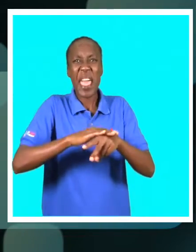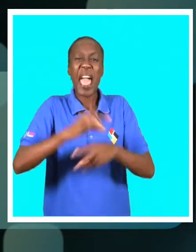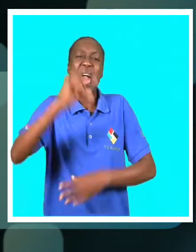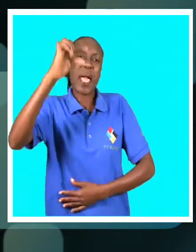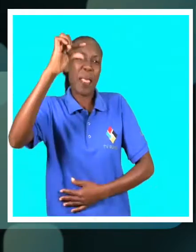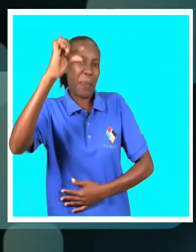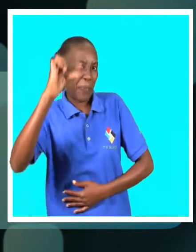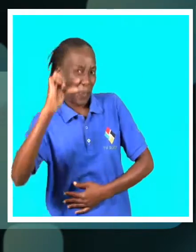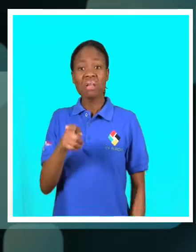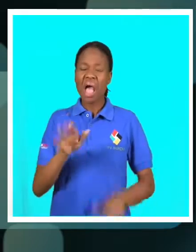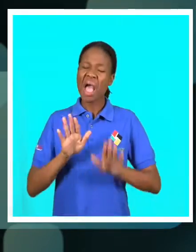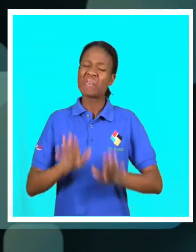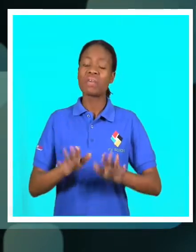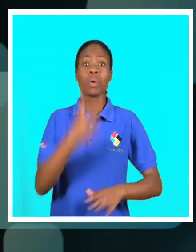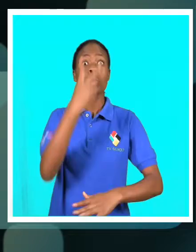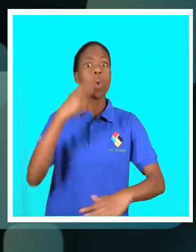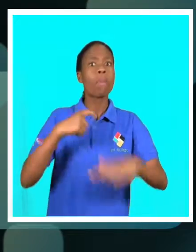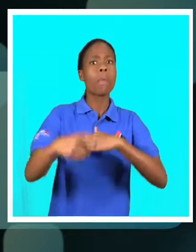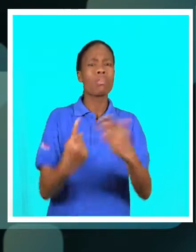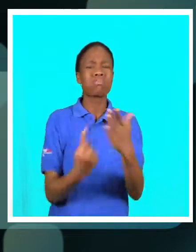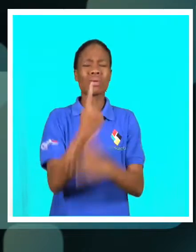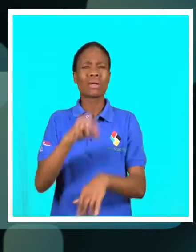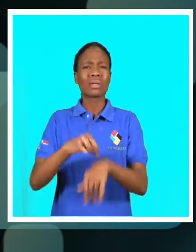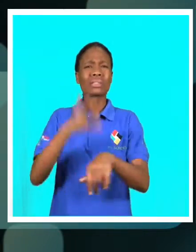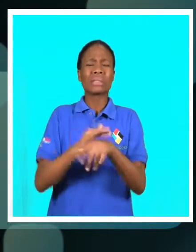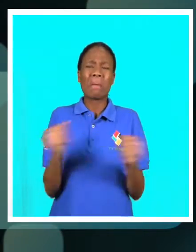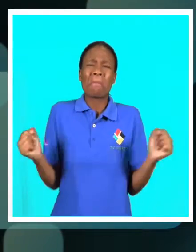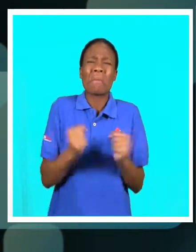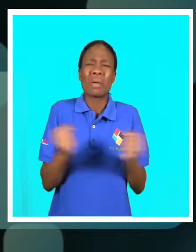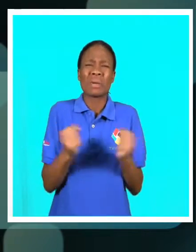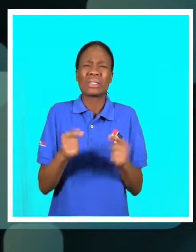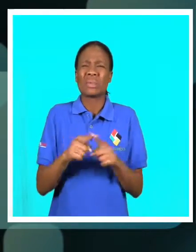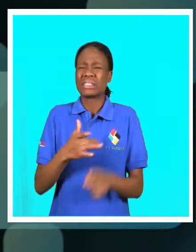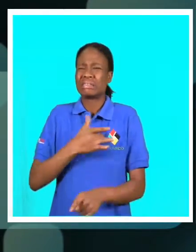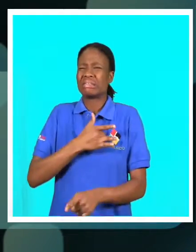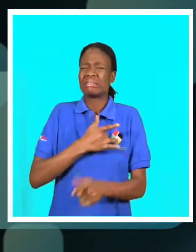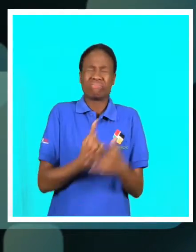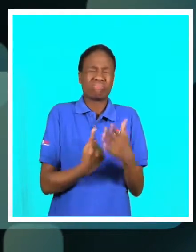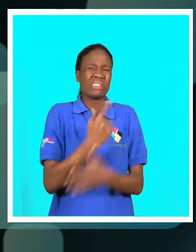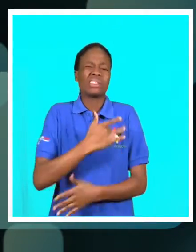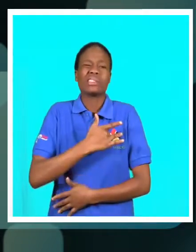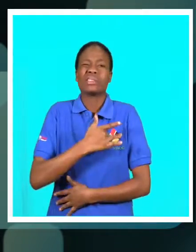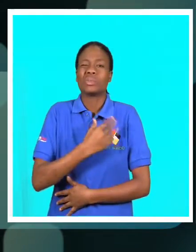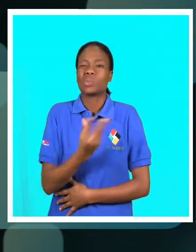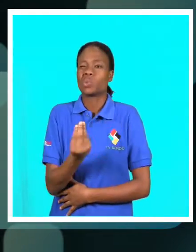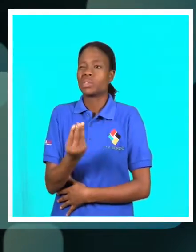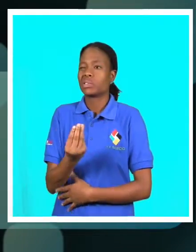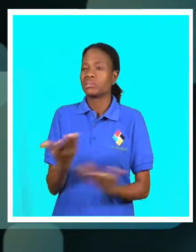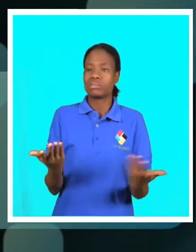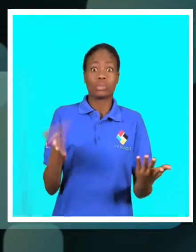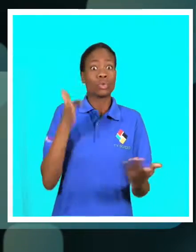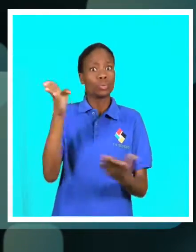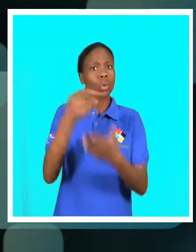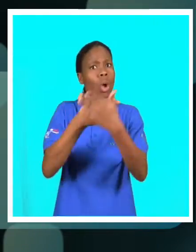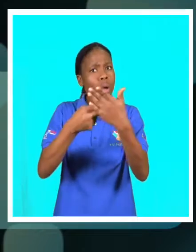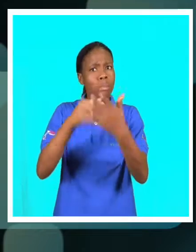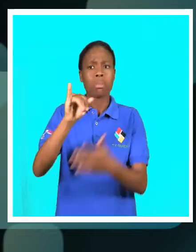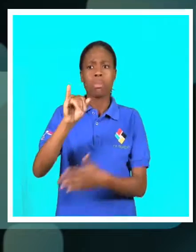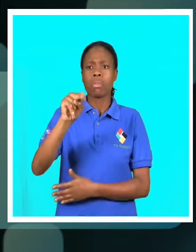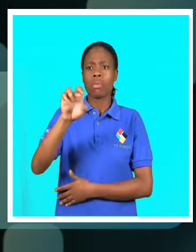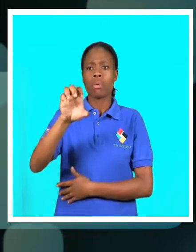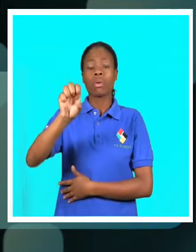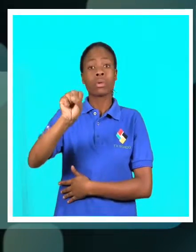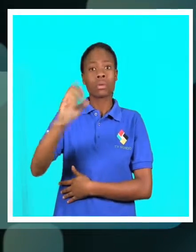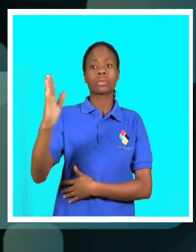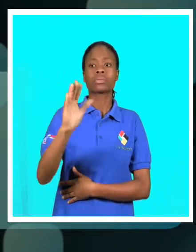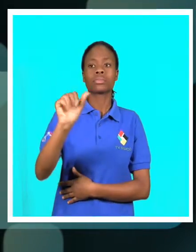poucos casos. São necessárias duas semanas depois da picada do mosquito causador da malária para que ela